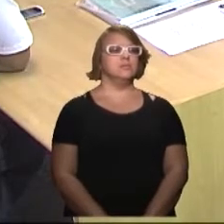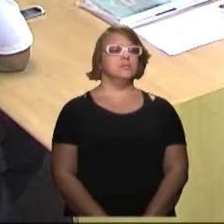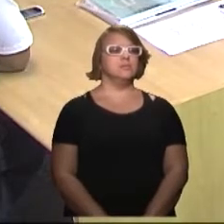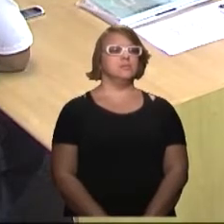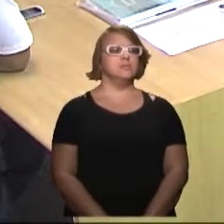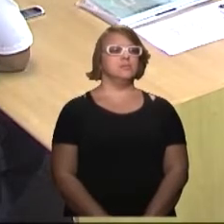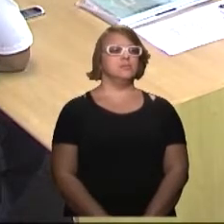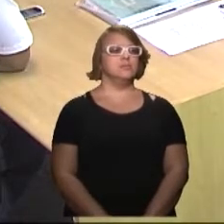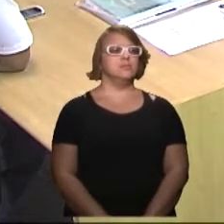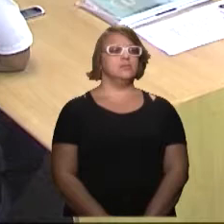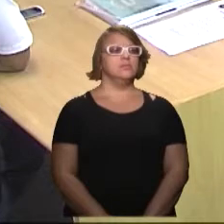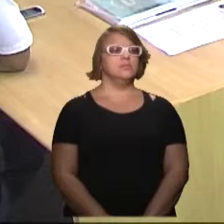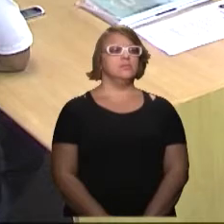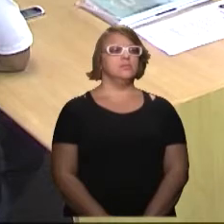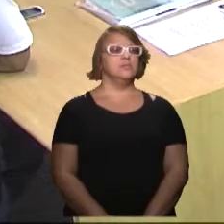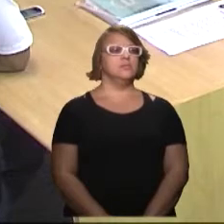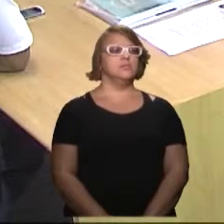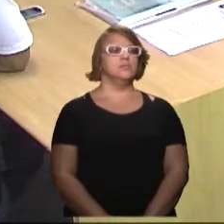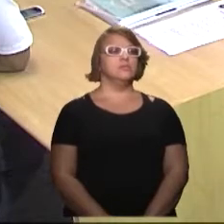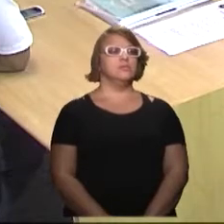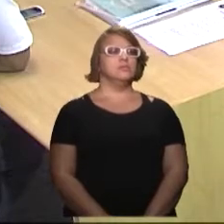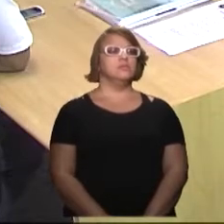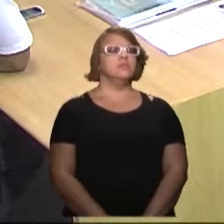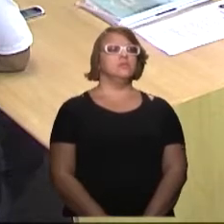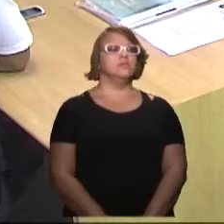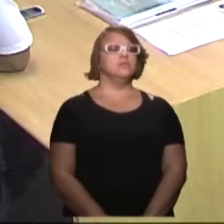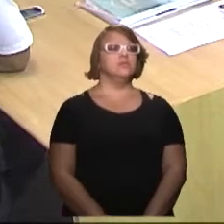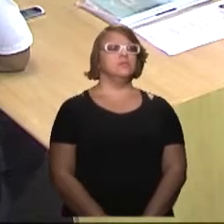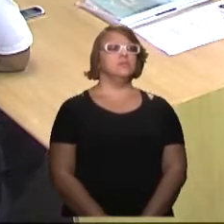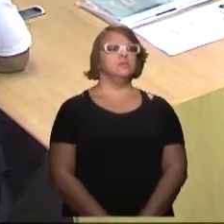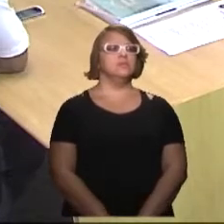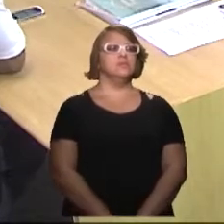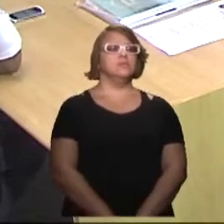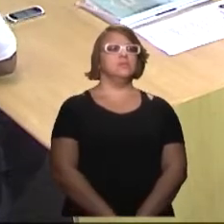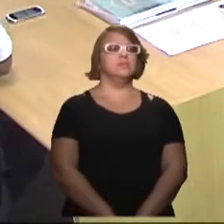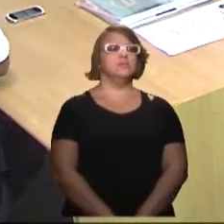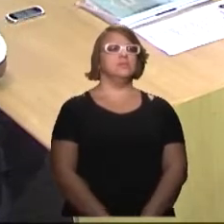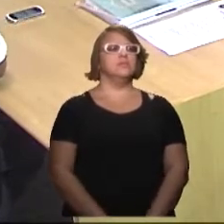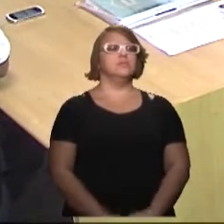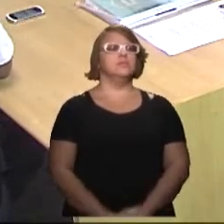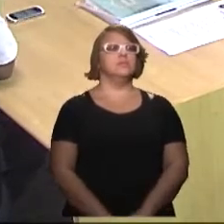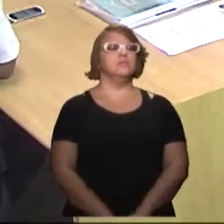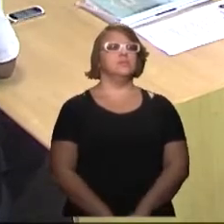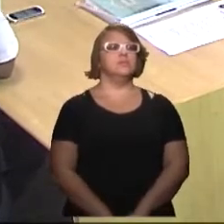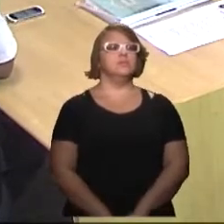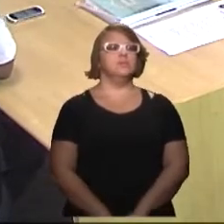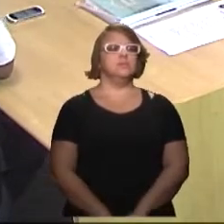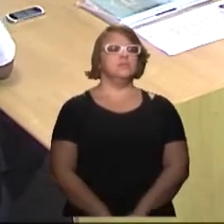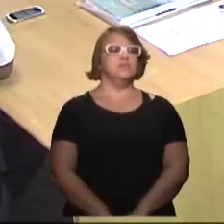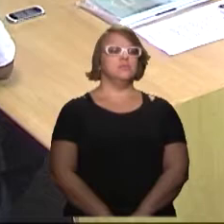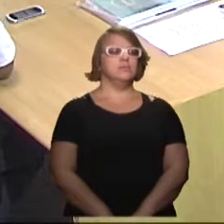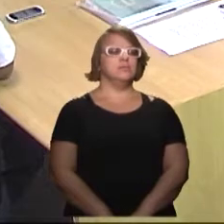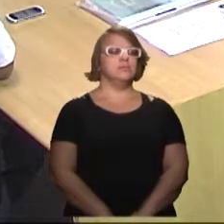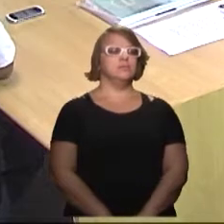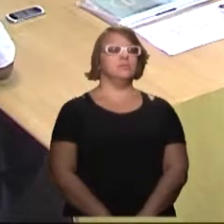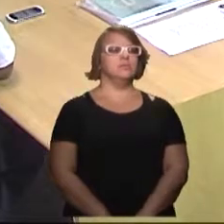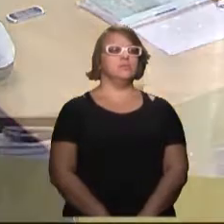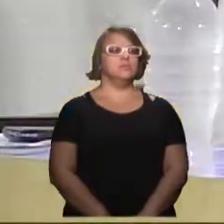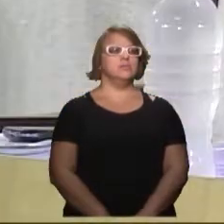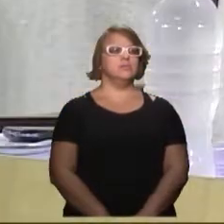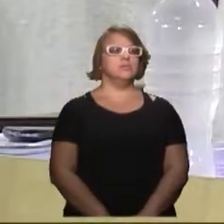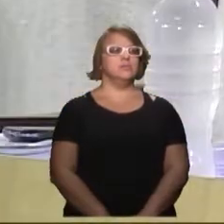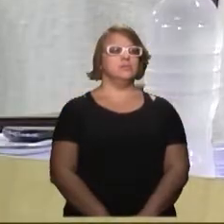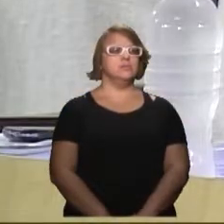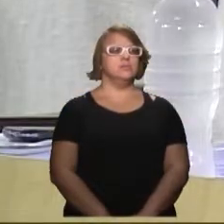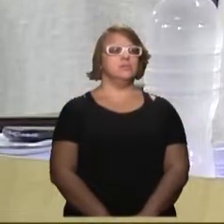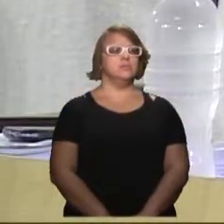Sábado? Sim, senhor presidente. Alô. Alô. Presidente. 1, 2, 3, 4, 5, 6, 7, 8, 9,